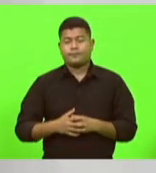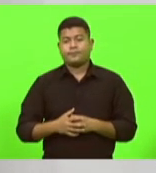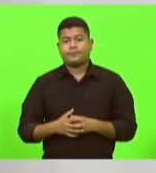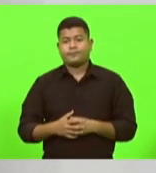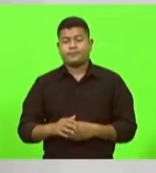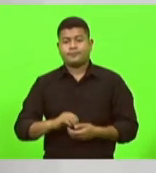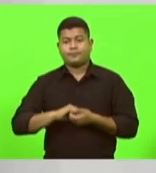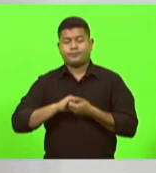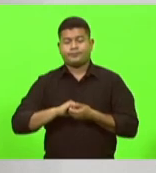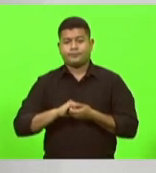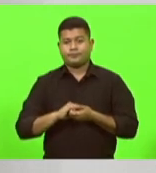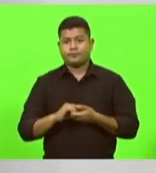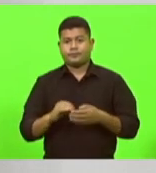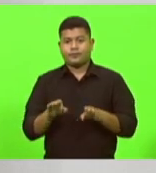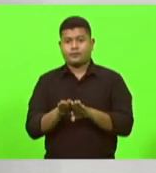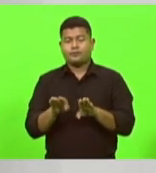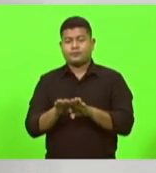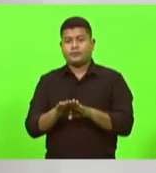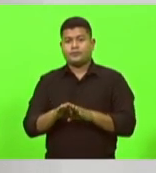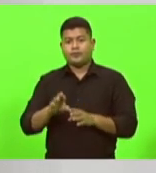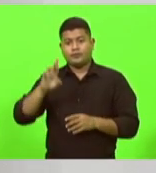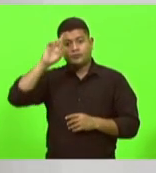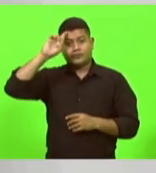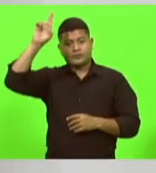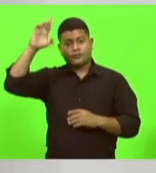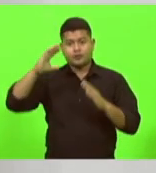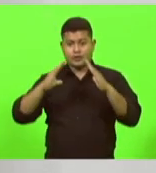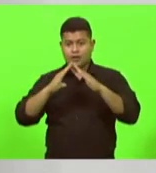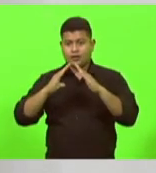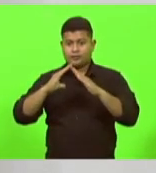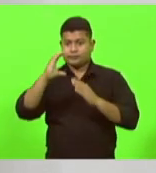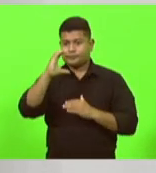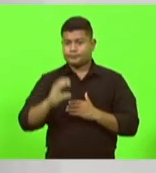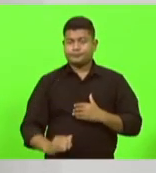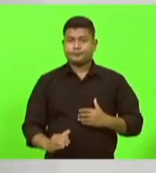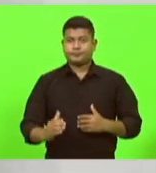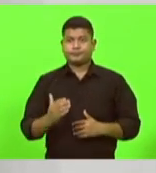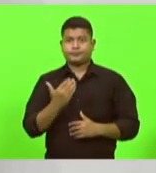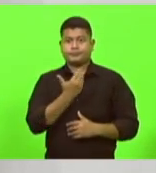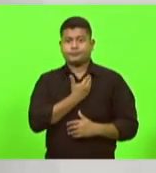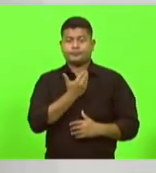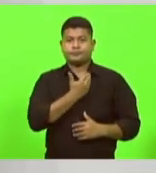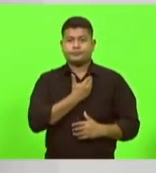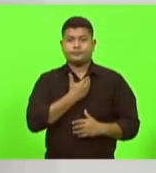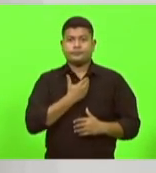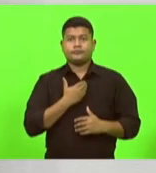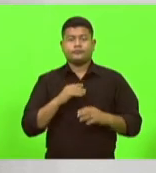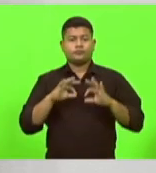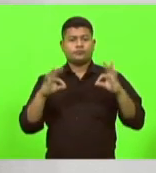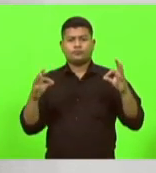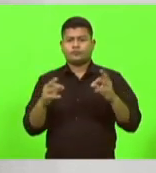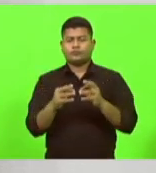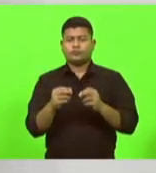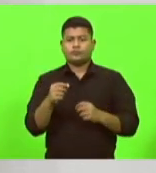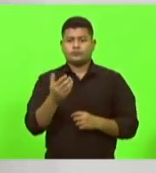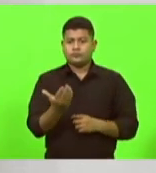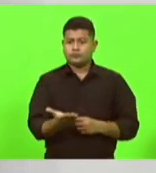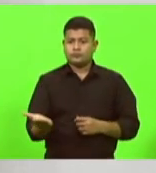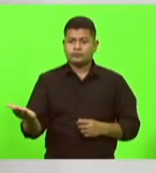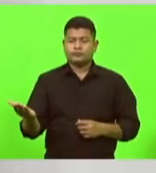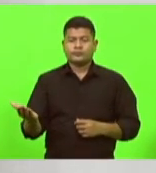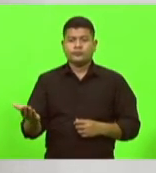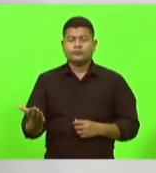Cumprimentar o chefe da Casa Civil, um amigo de todos nós, os parlamentares, que